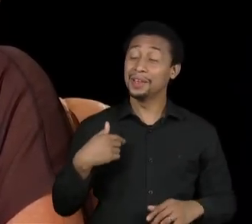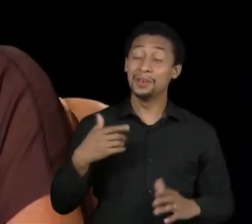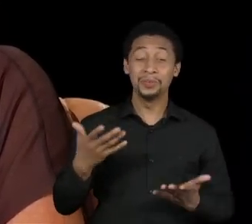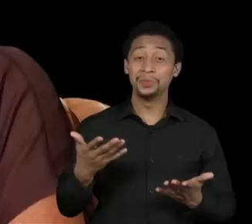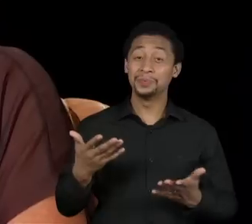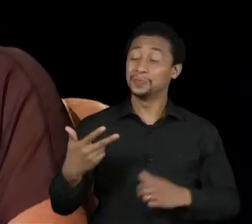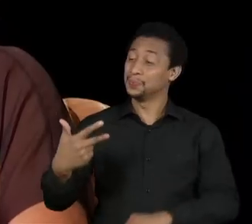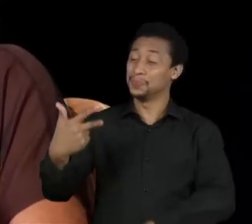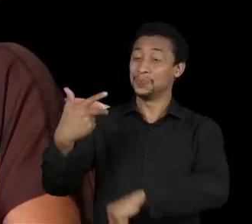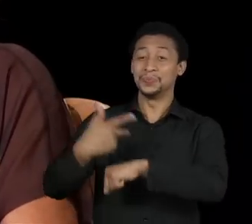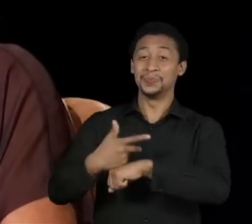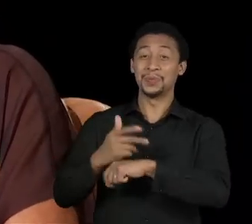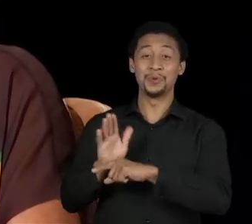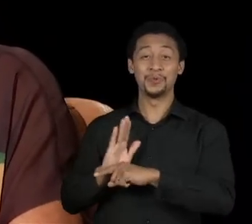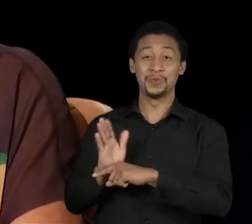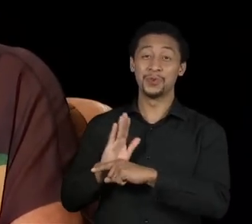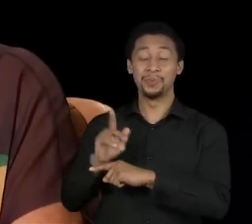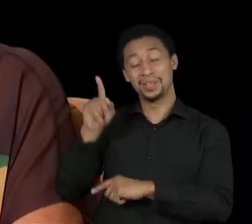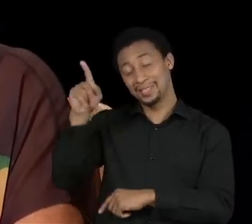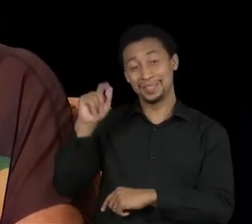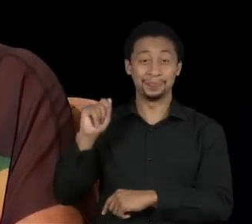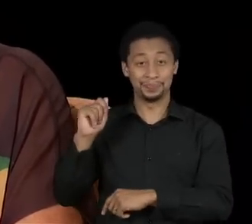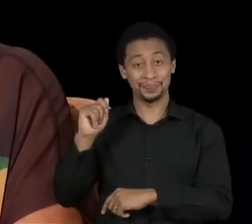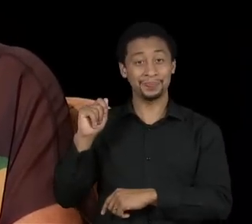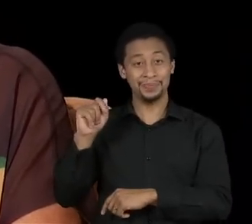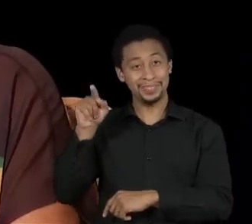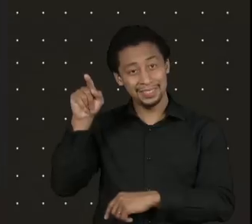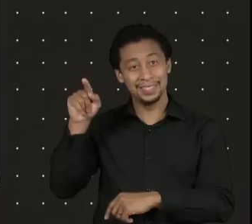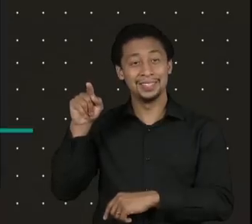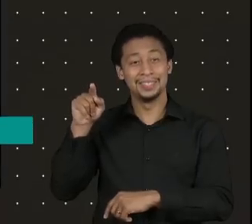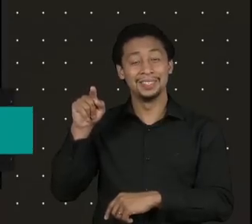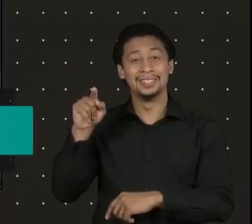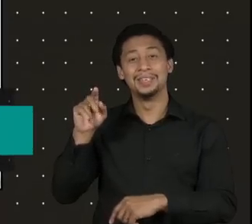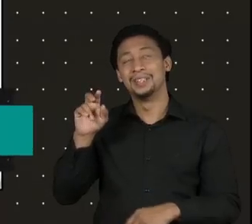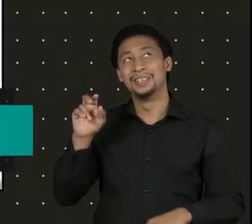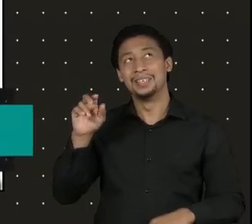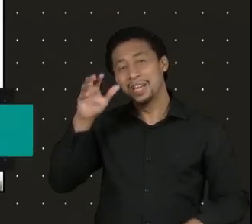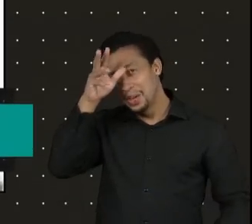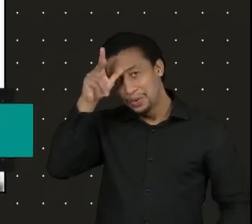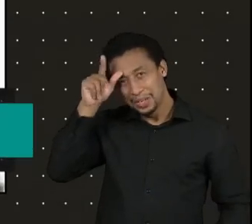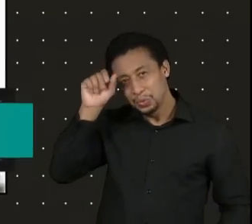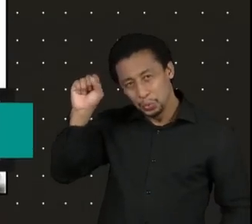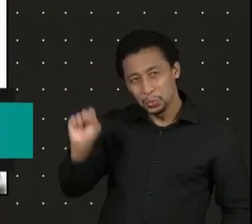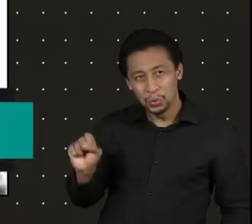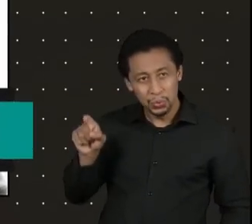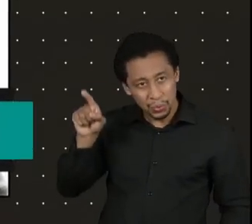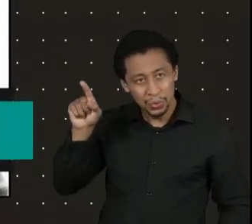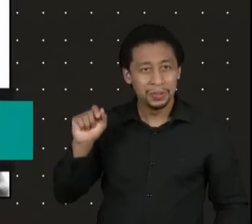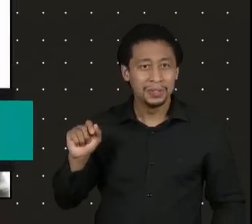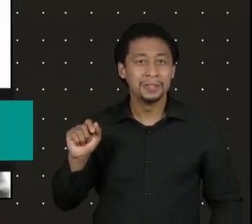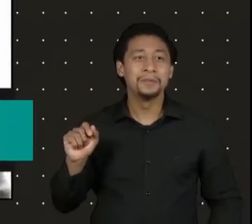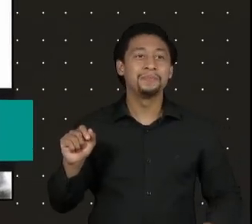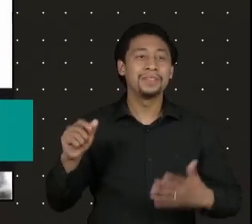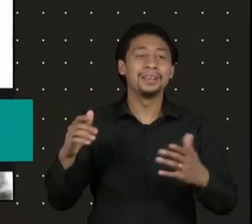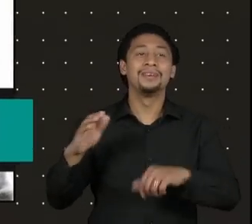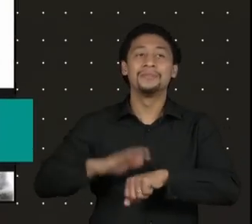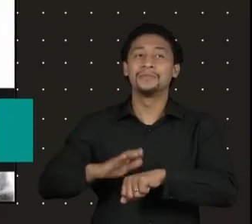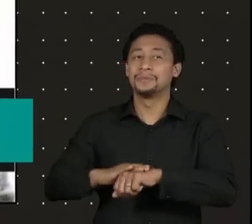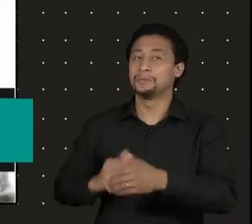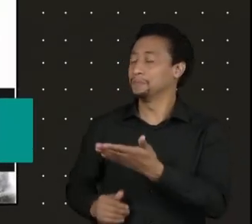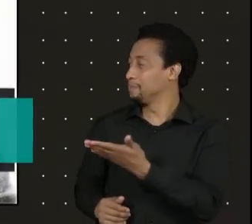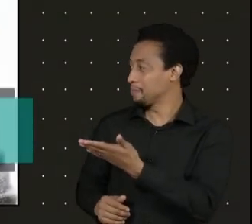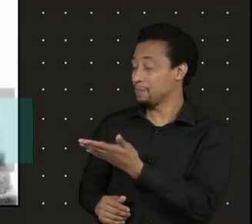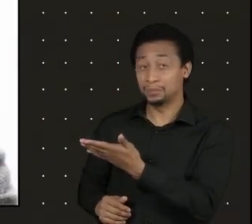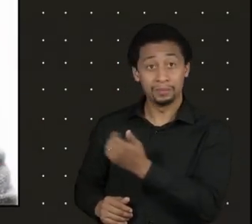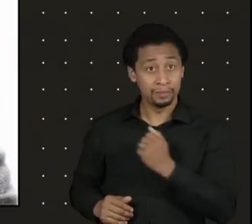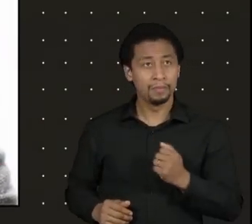no Rio Grande do Sul. Acompanhei o Joaquim Pedro de Andrade fazendo o roteiro do Homem do Pau Brasil. E eu tinha certeza